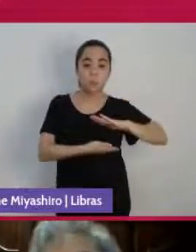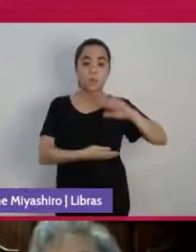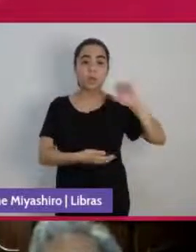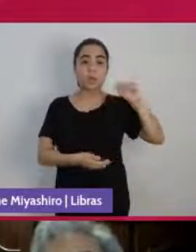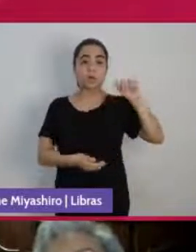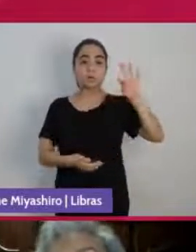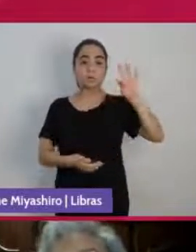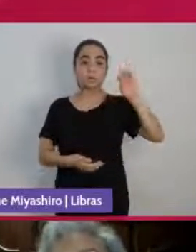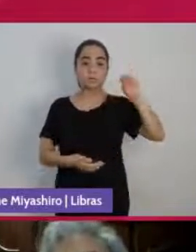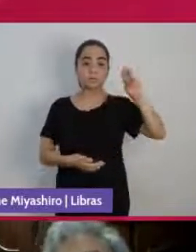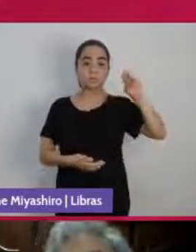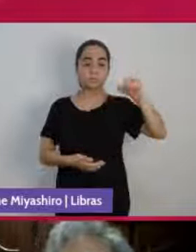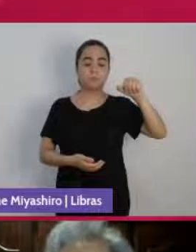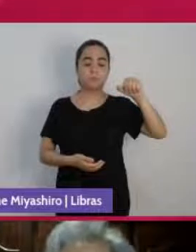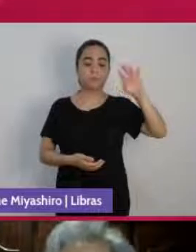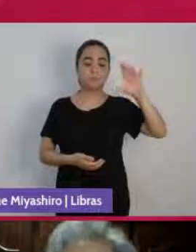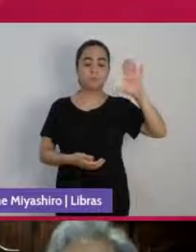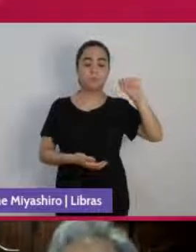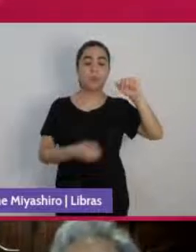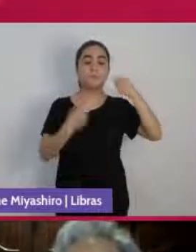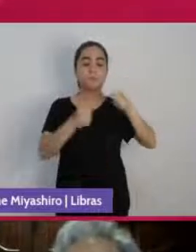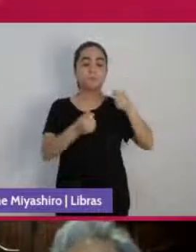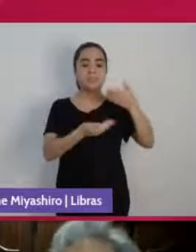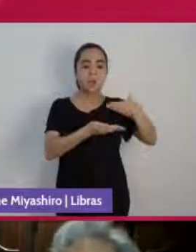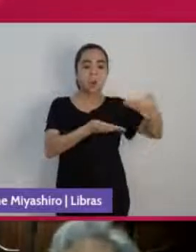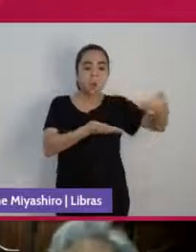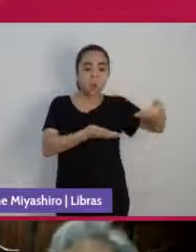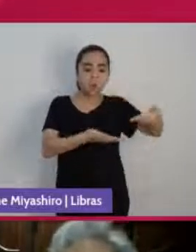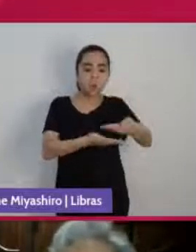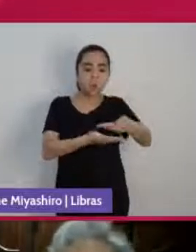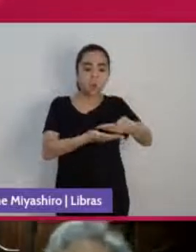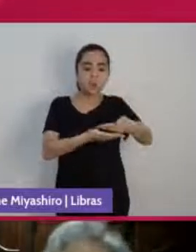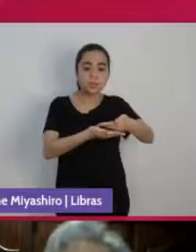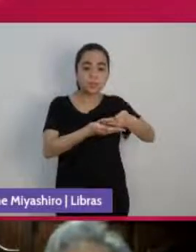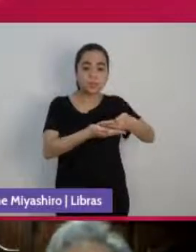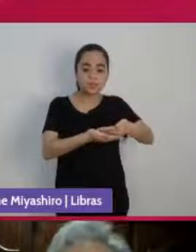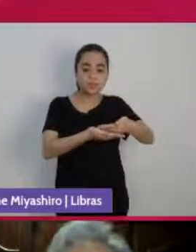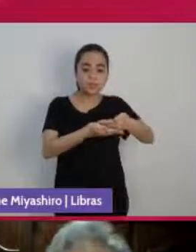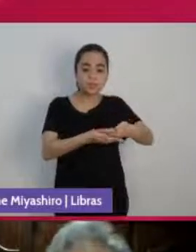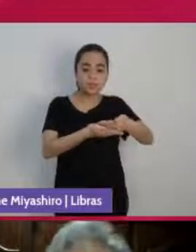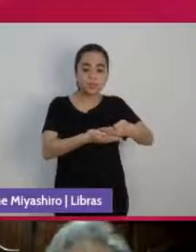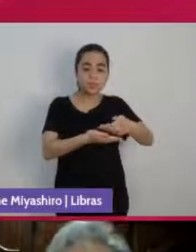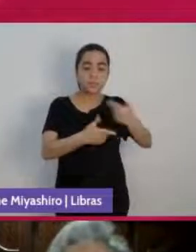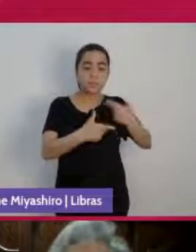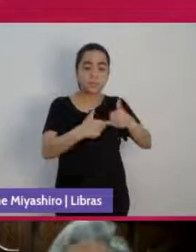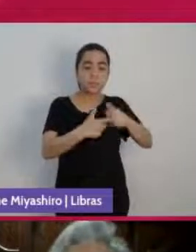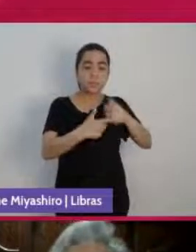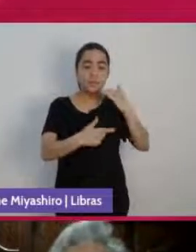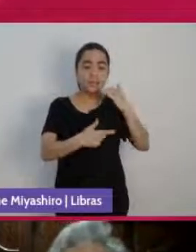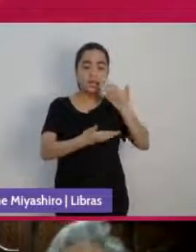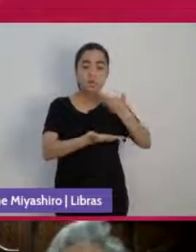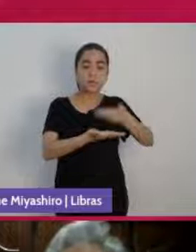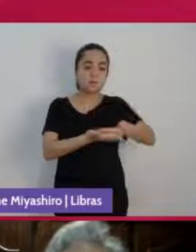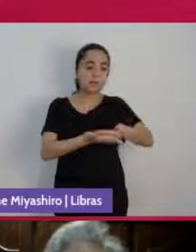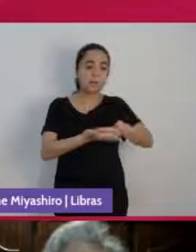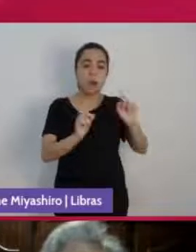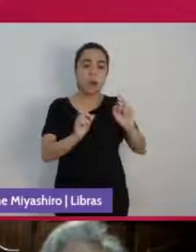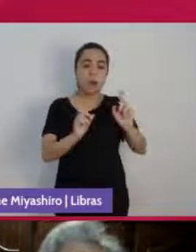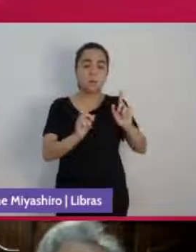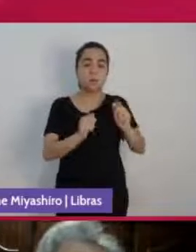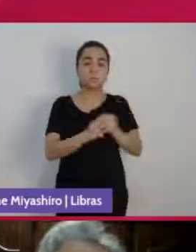de compressão que esteja íntegra, não pode estar danificada e sem fixação. E olha aqui